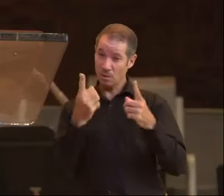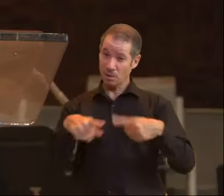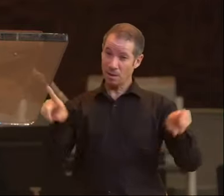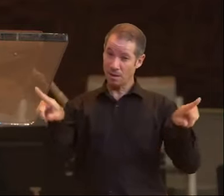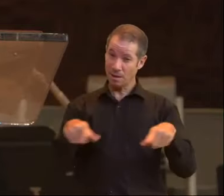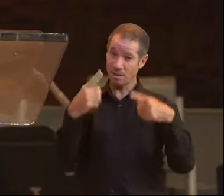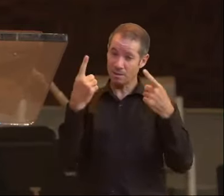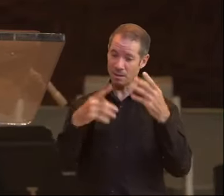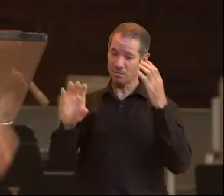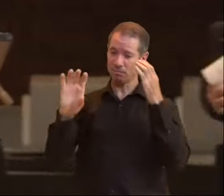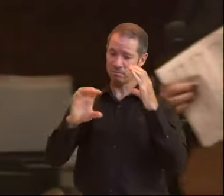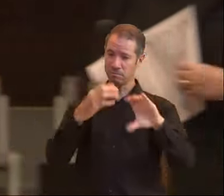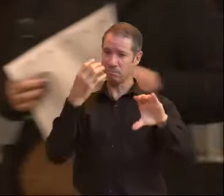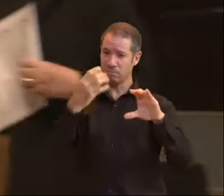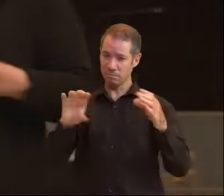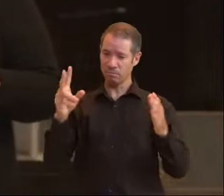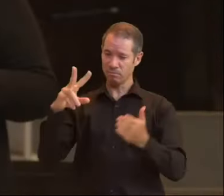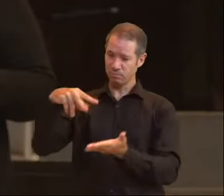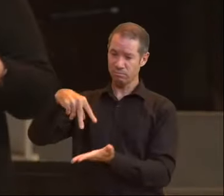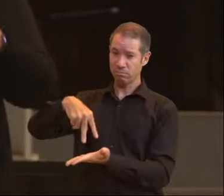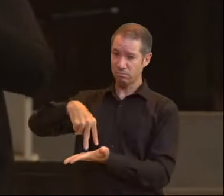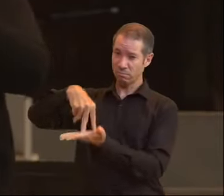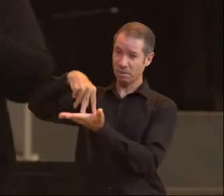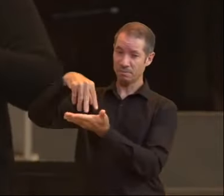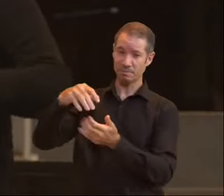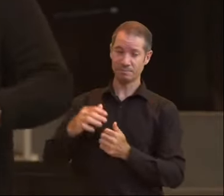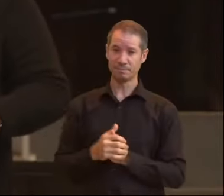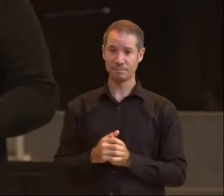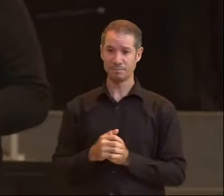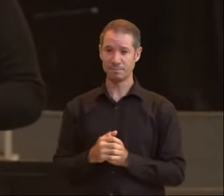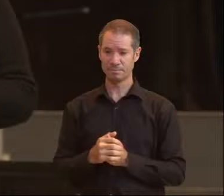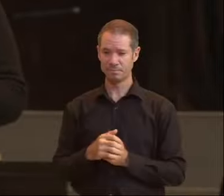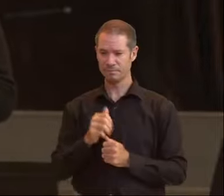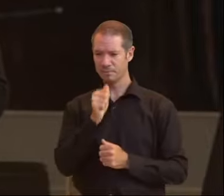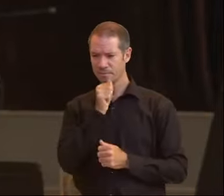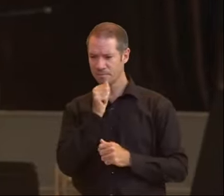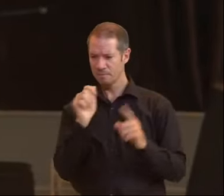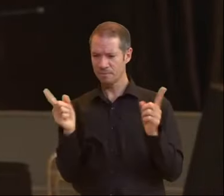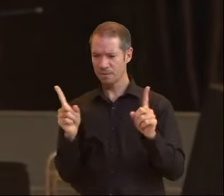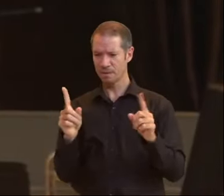desse cântico, né, Talita? Fica em pé a igreja? Ainda não.